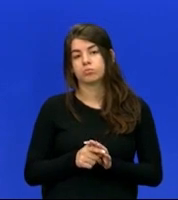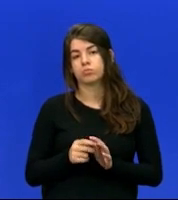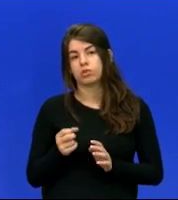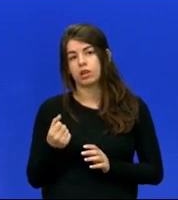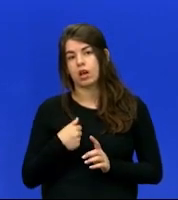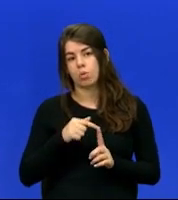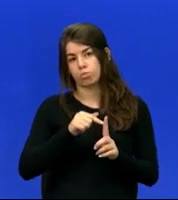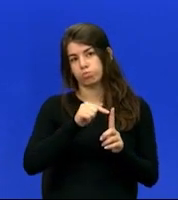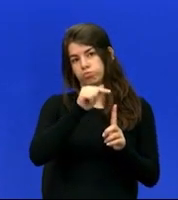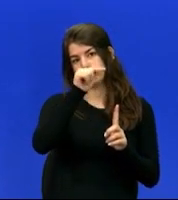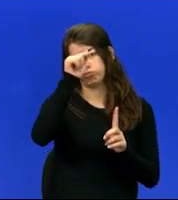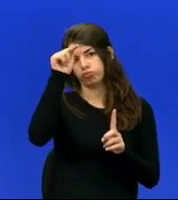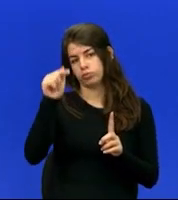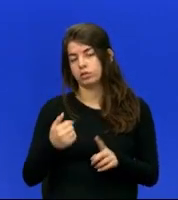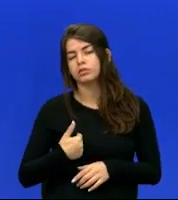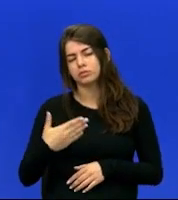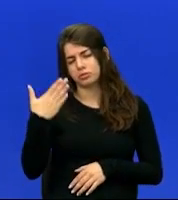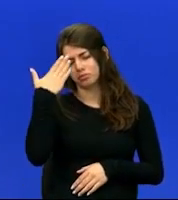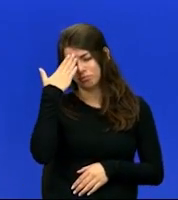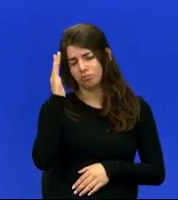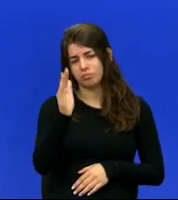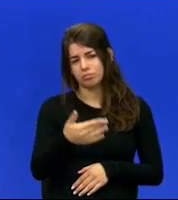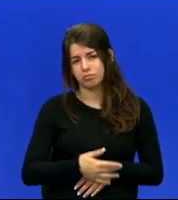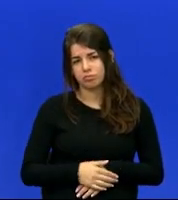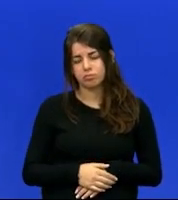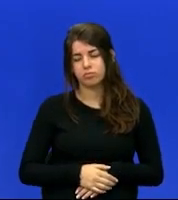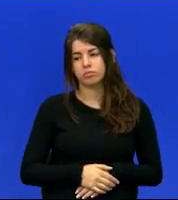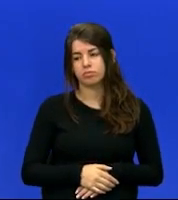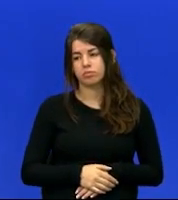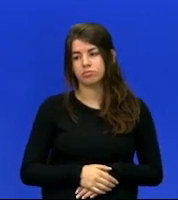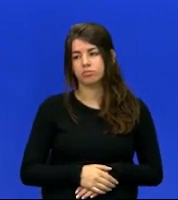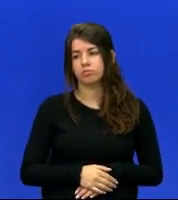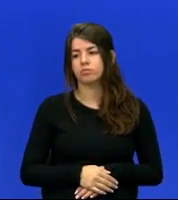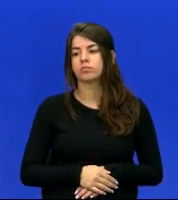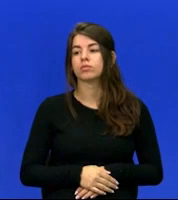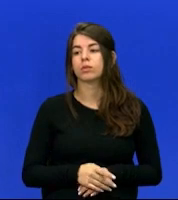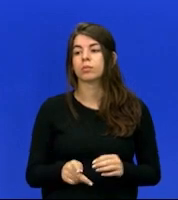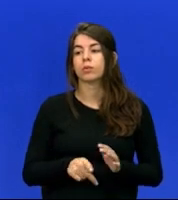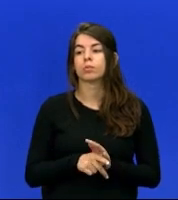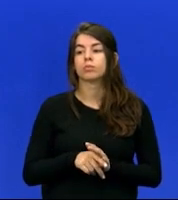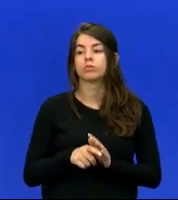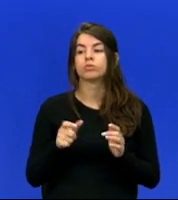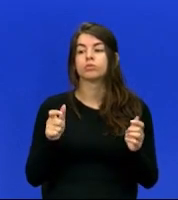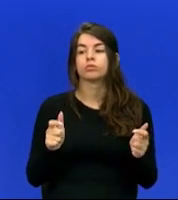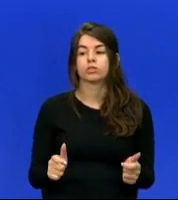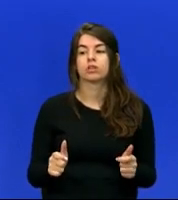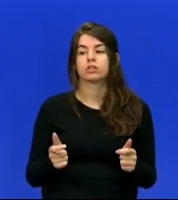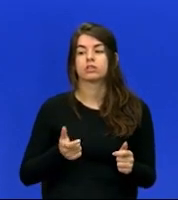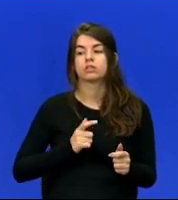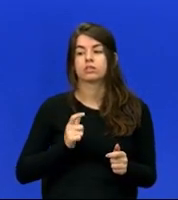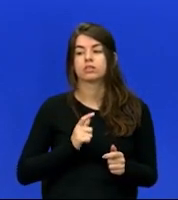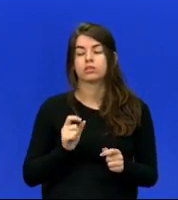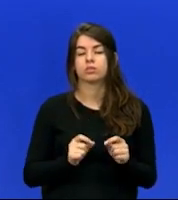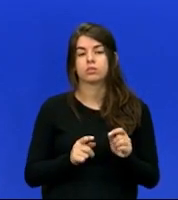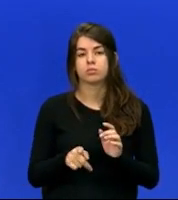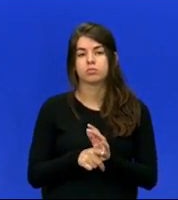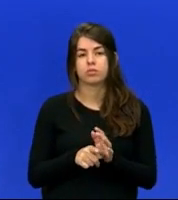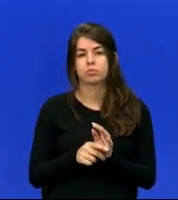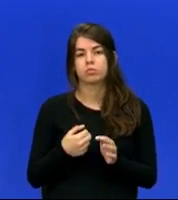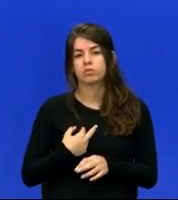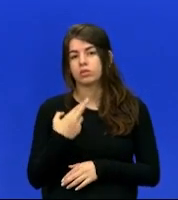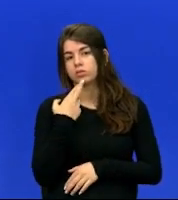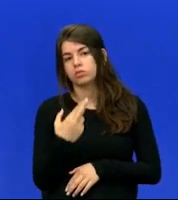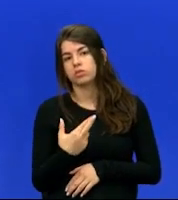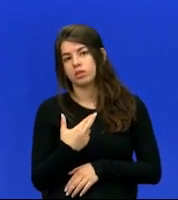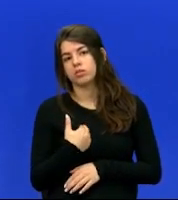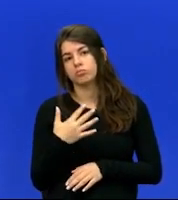dessa curva que eu já conheço, né? Através da área ocupada, onde vai me passar ao